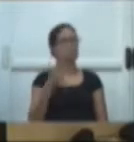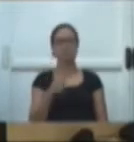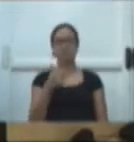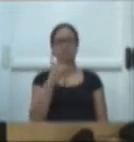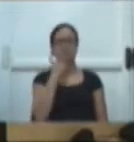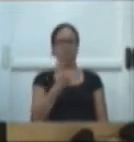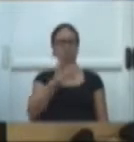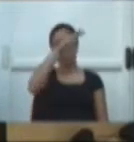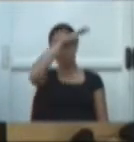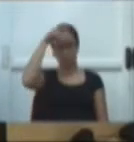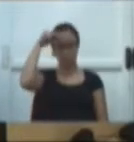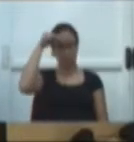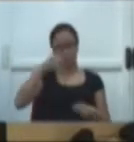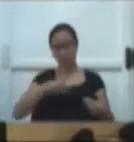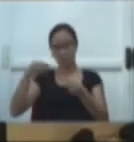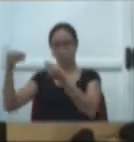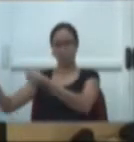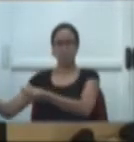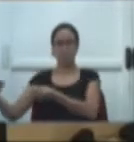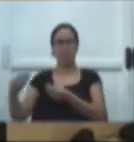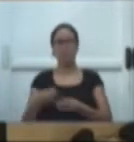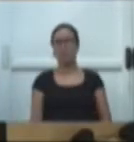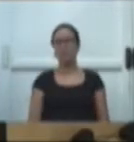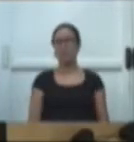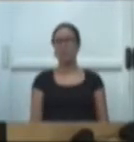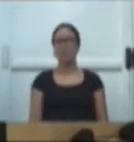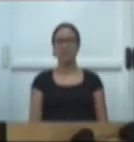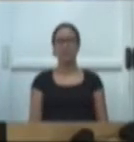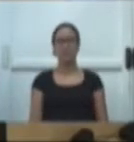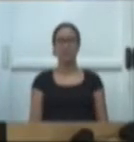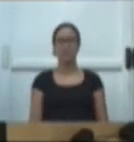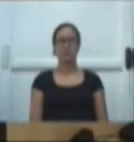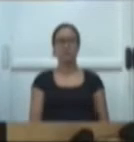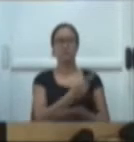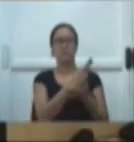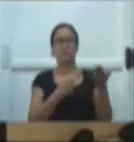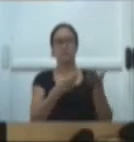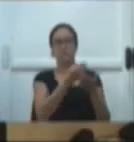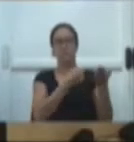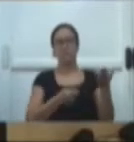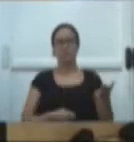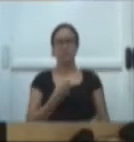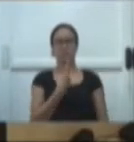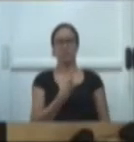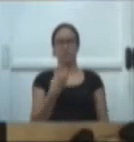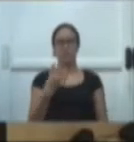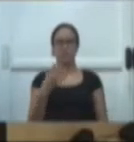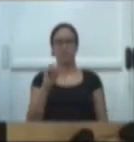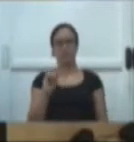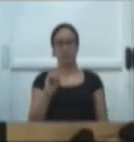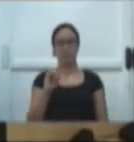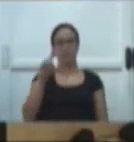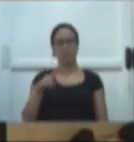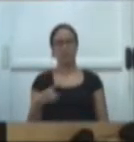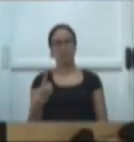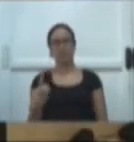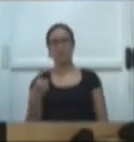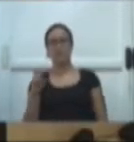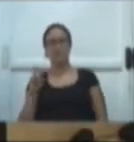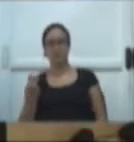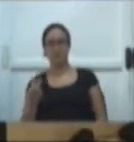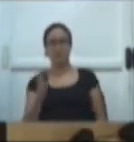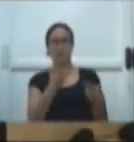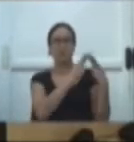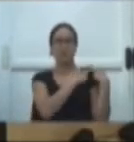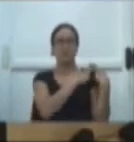havendo, encaminhe-se ao Executivo. Requerimento 140/15, autor, vereador José Farid